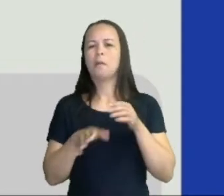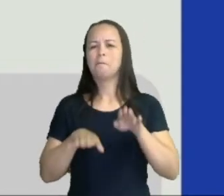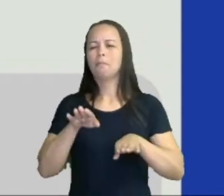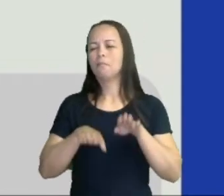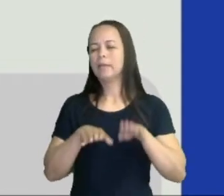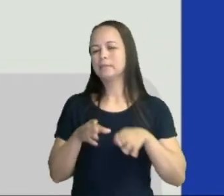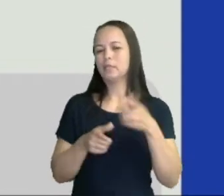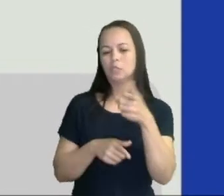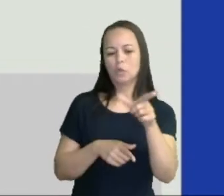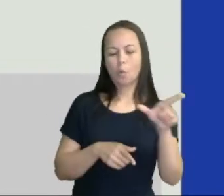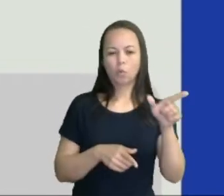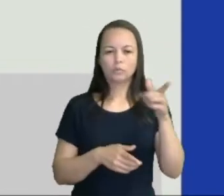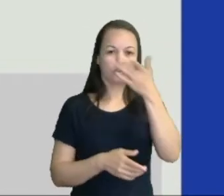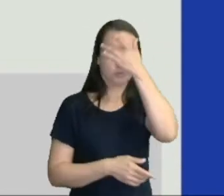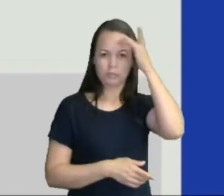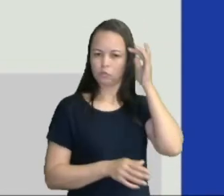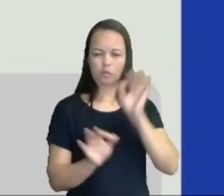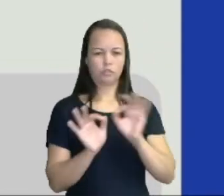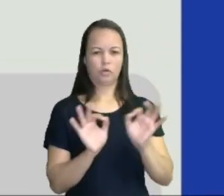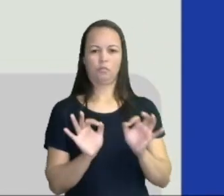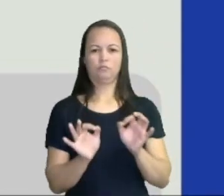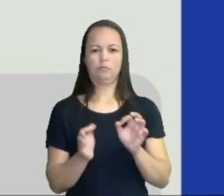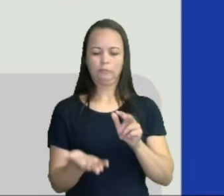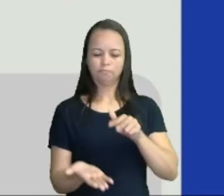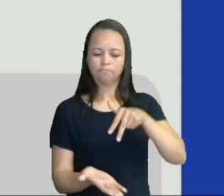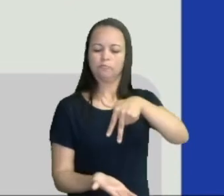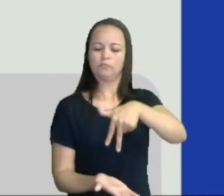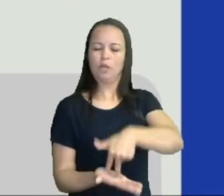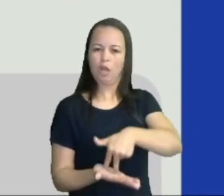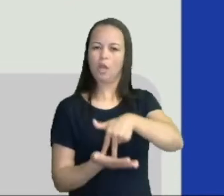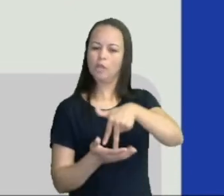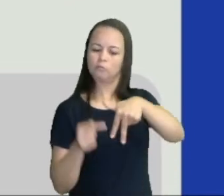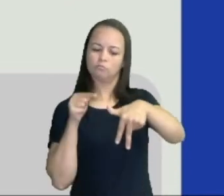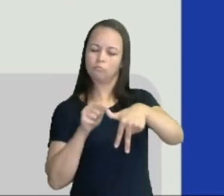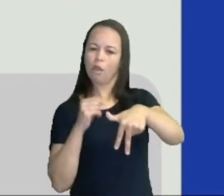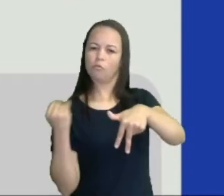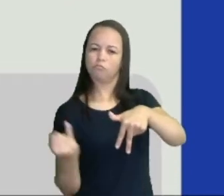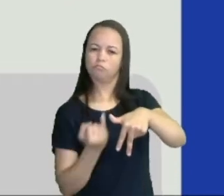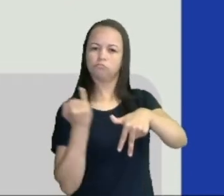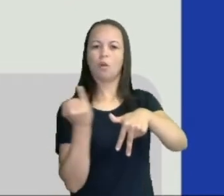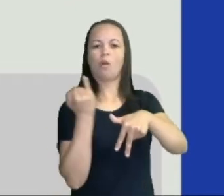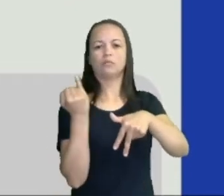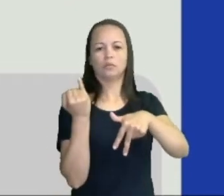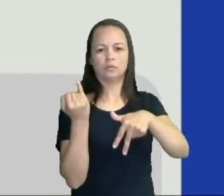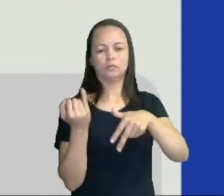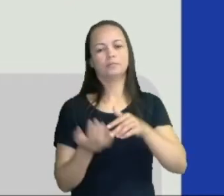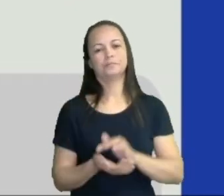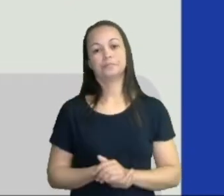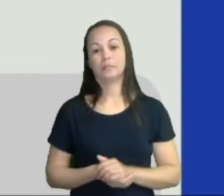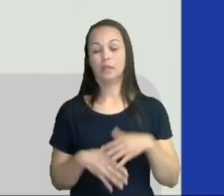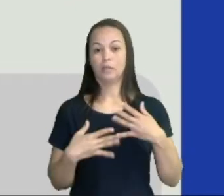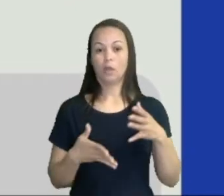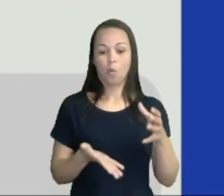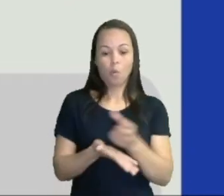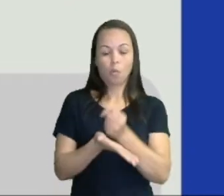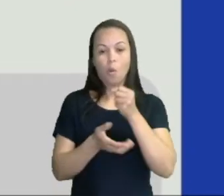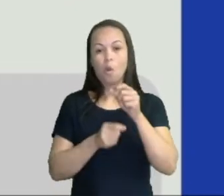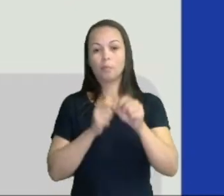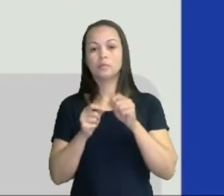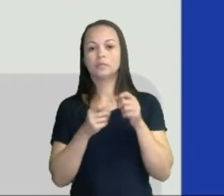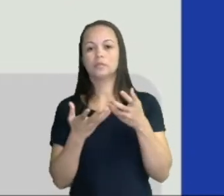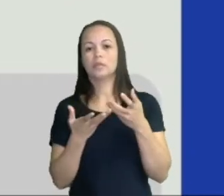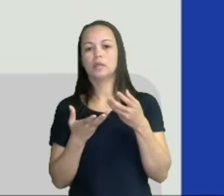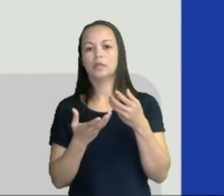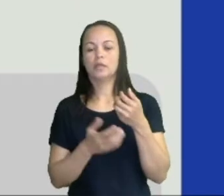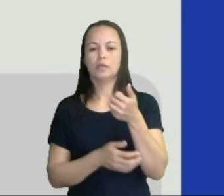dependendo de outras pessoas. Ele quer ser o absoluto. Então, o golpe de 18 de